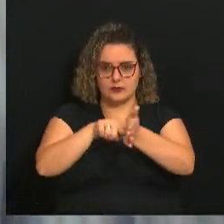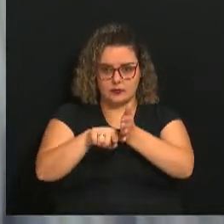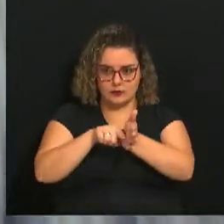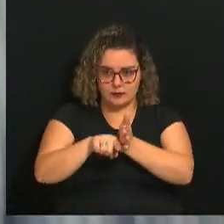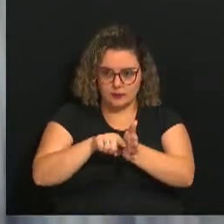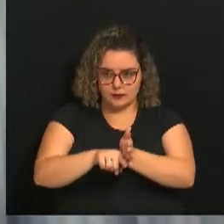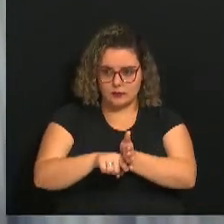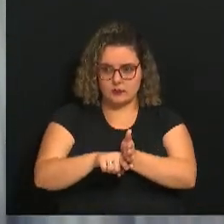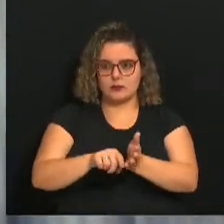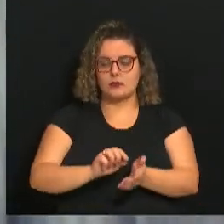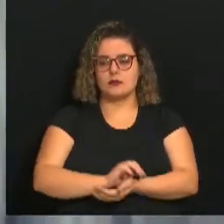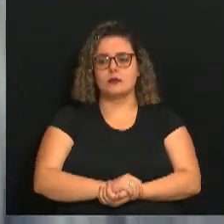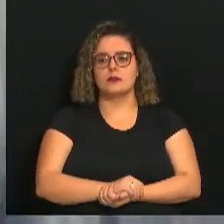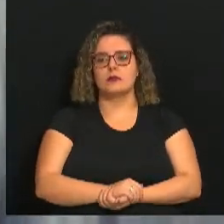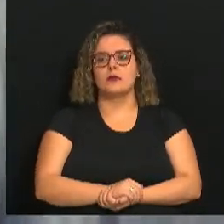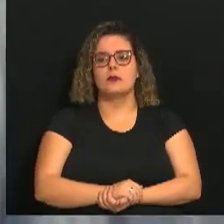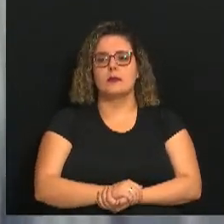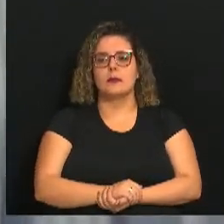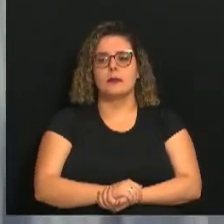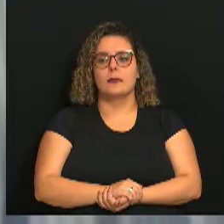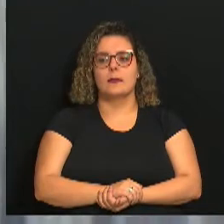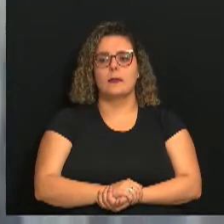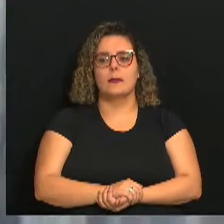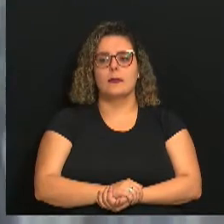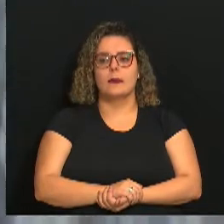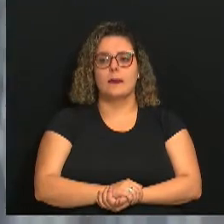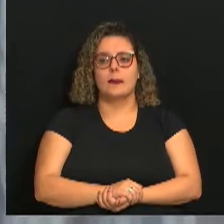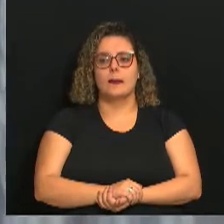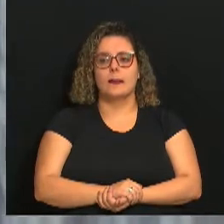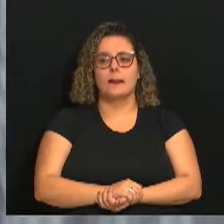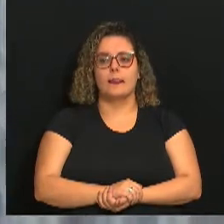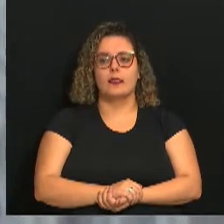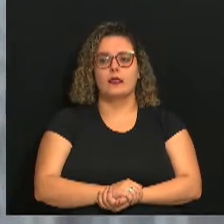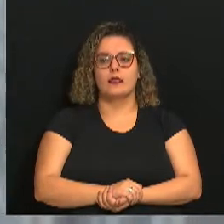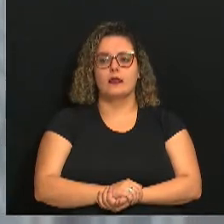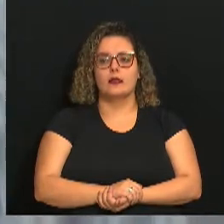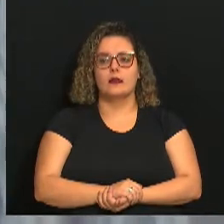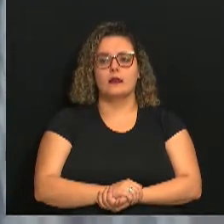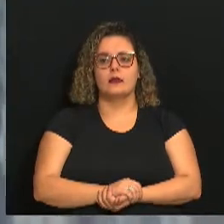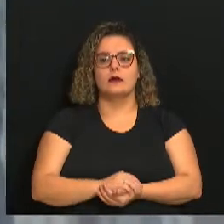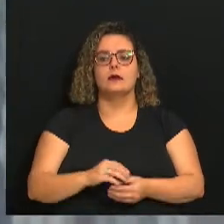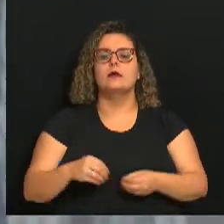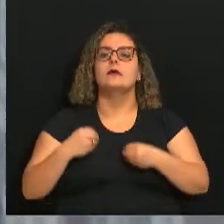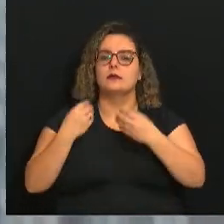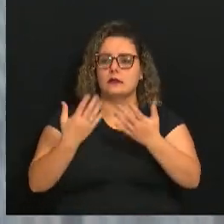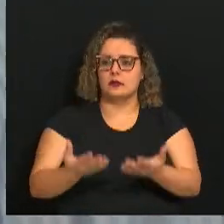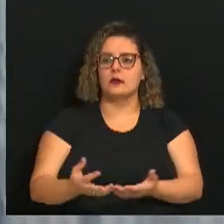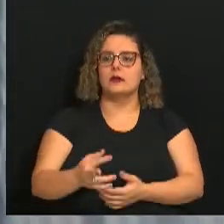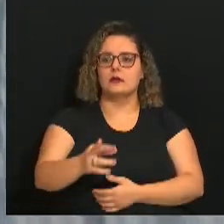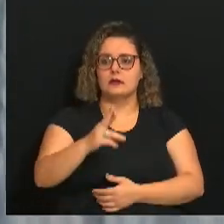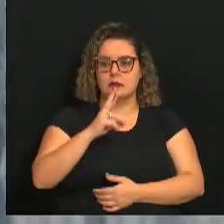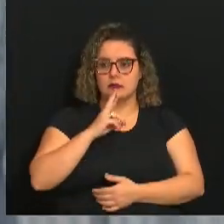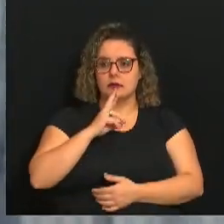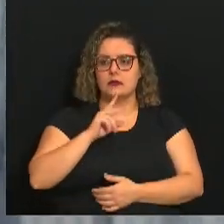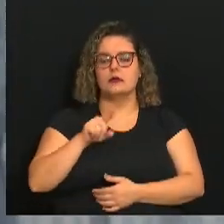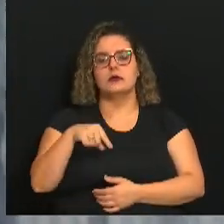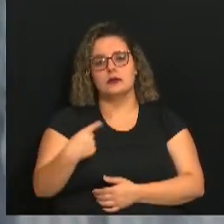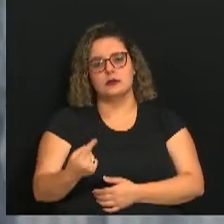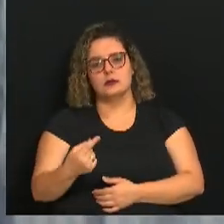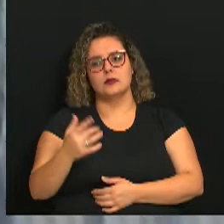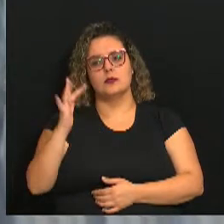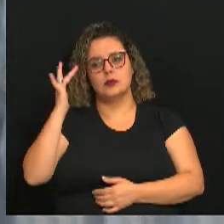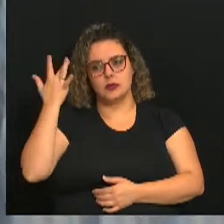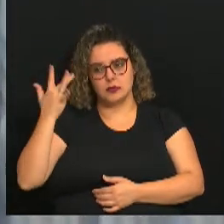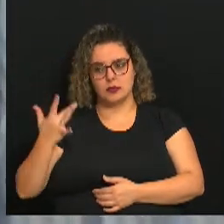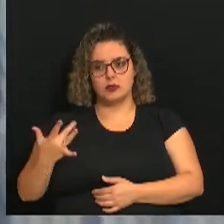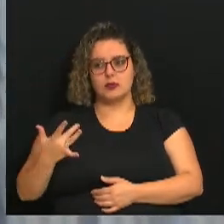eu acho que a gente passa para vocês respondem, depois eu já passo para a Guida fazer